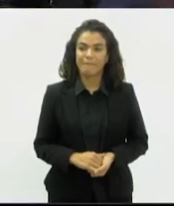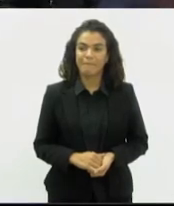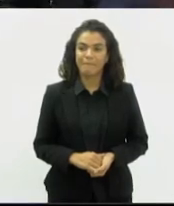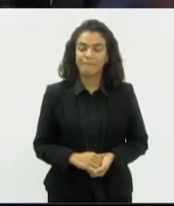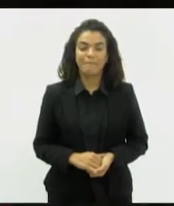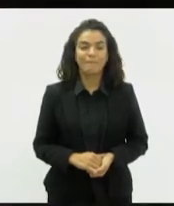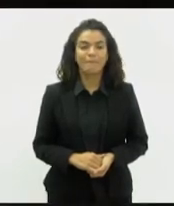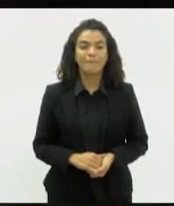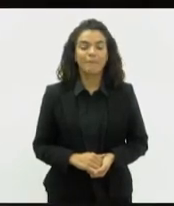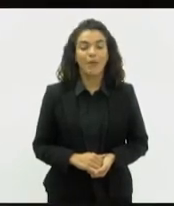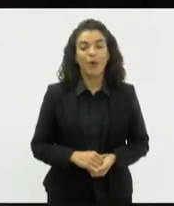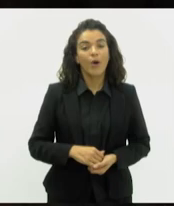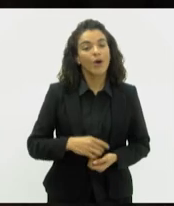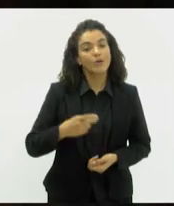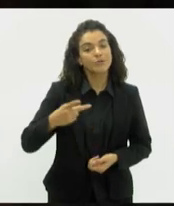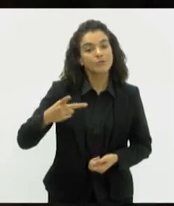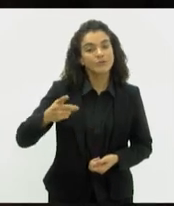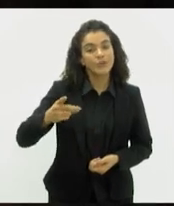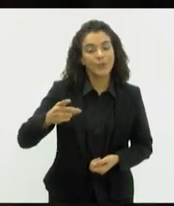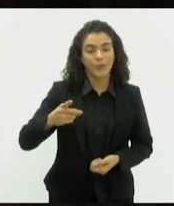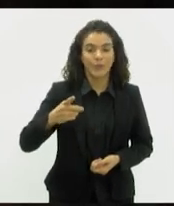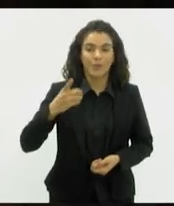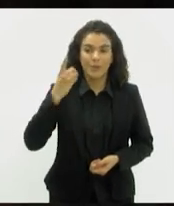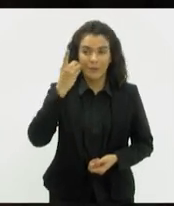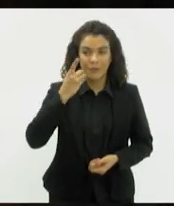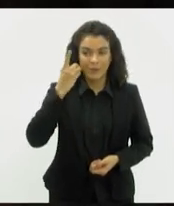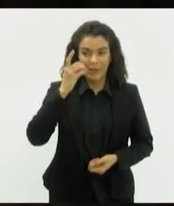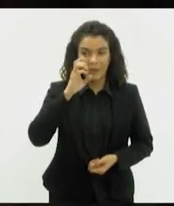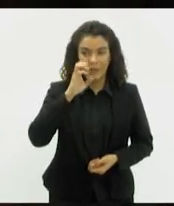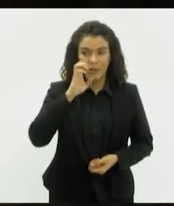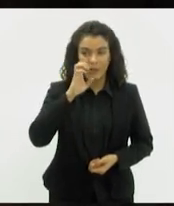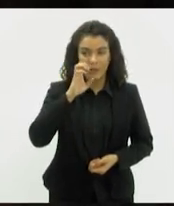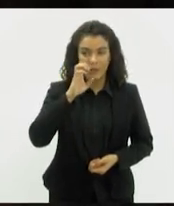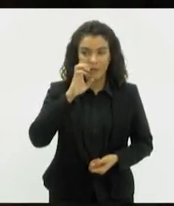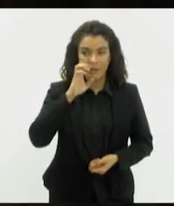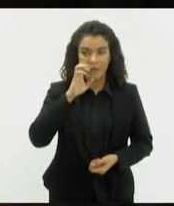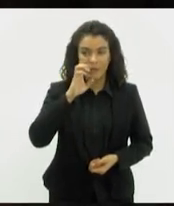Bom, próximo orador inscrita, deputada Élica Takimoto, eu mesma.